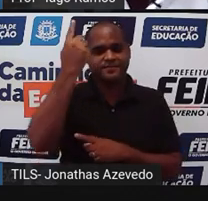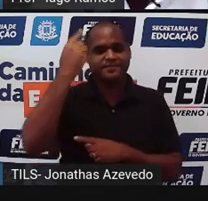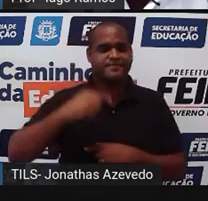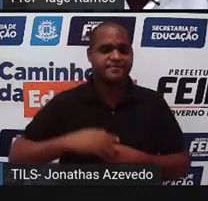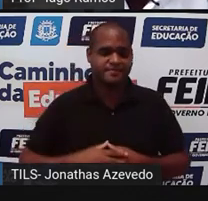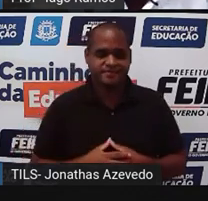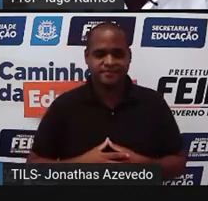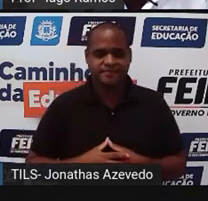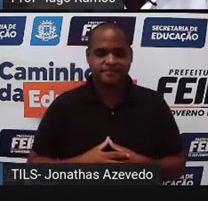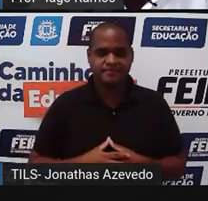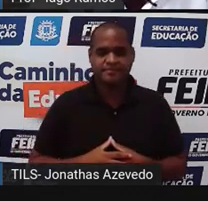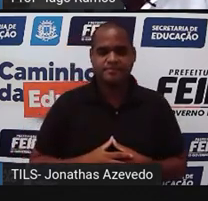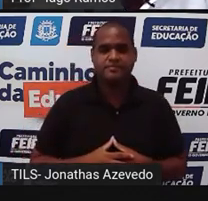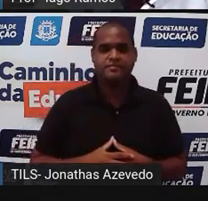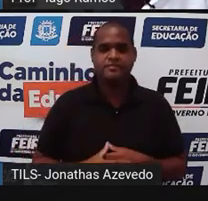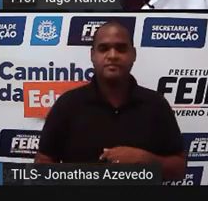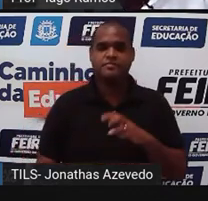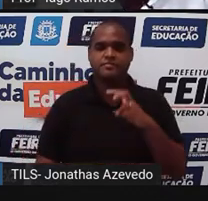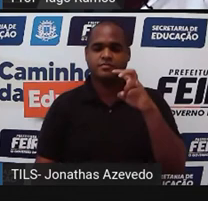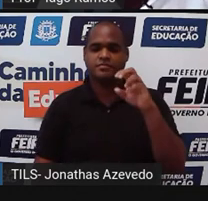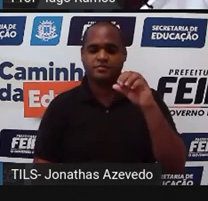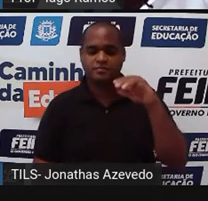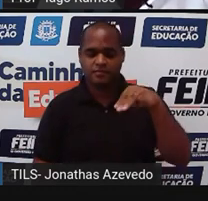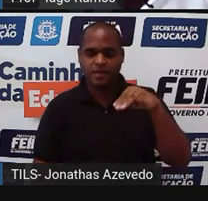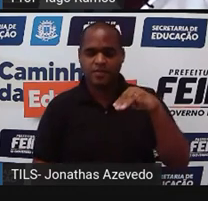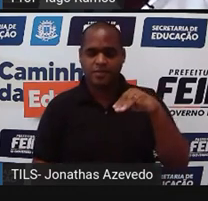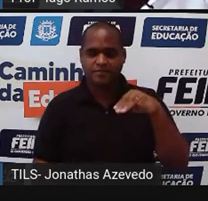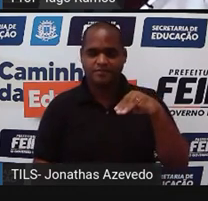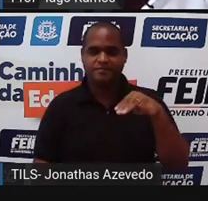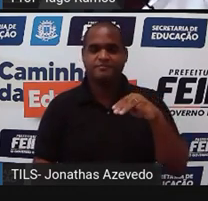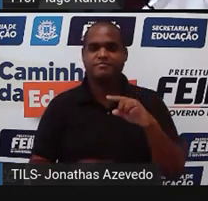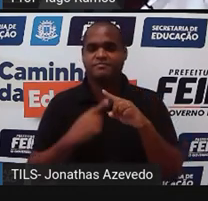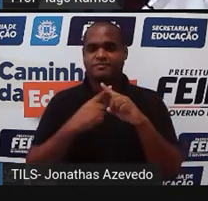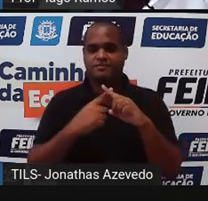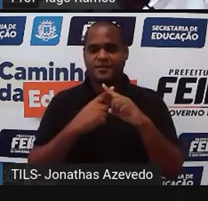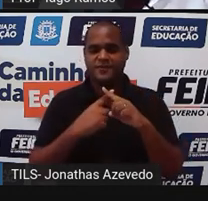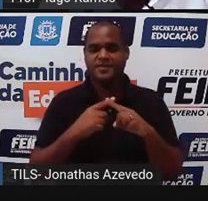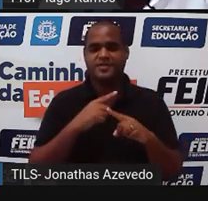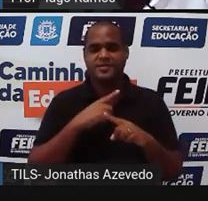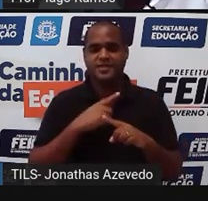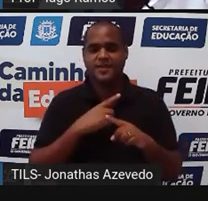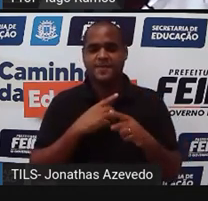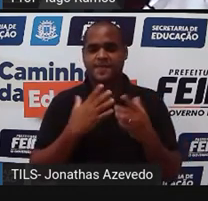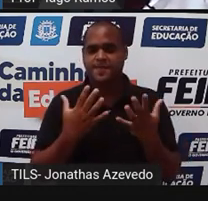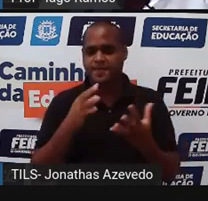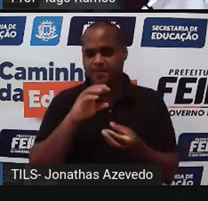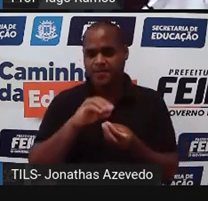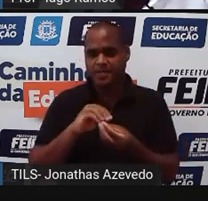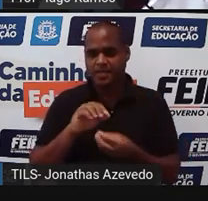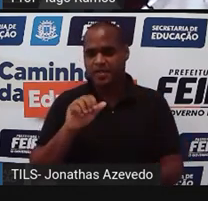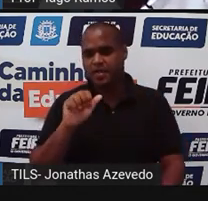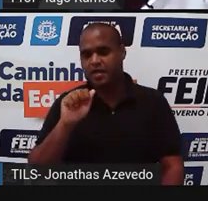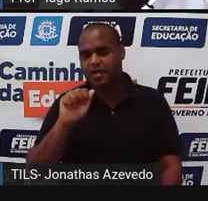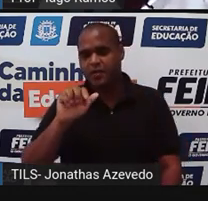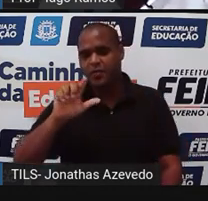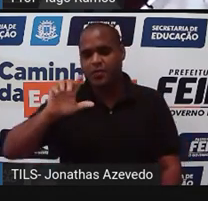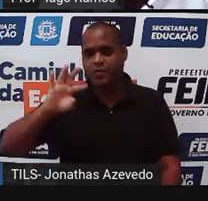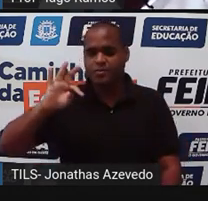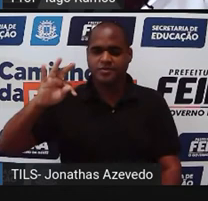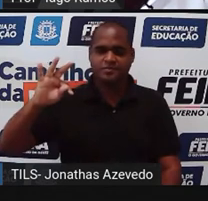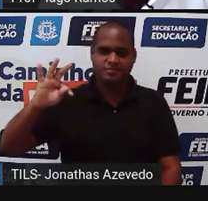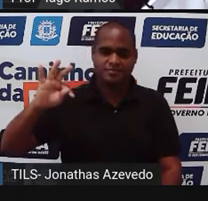pé Então a gente vai fazer ali vezes a 5 cm de altura tá bom Vou abreviar vou colocar um